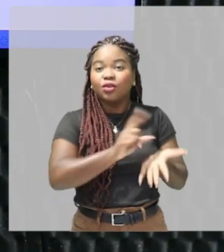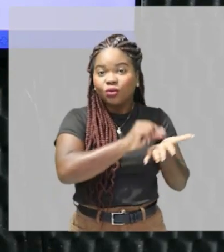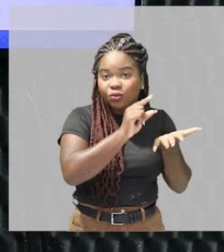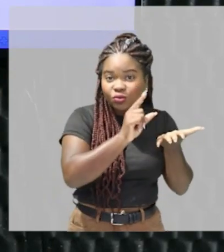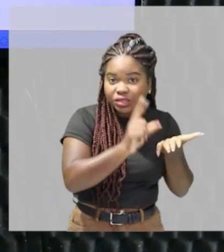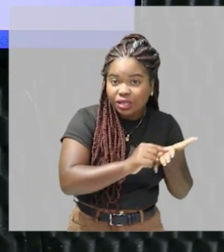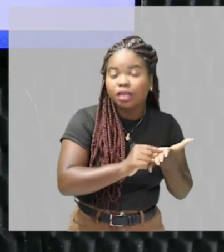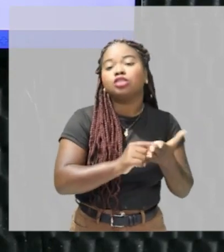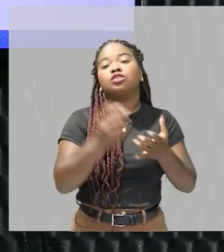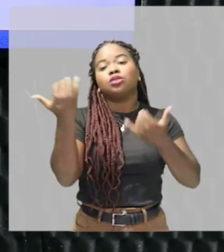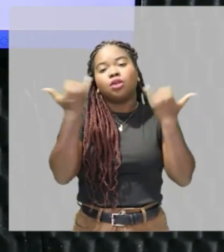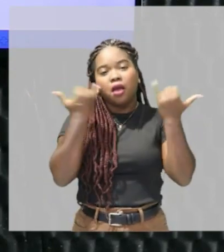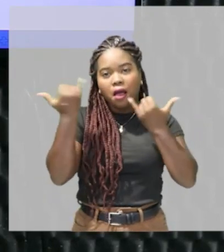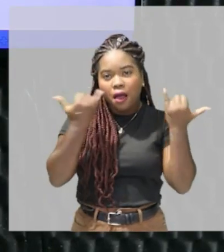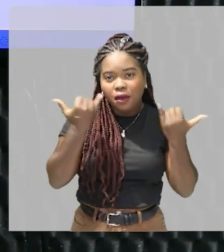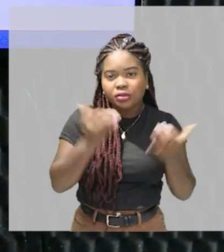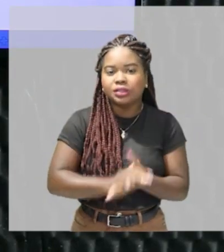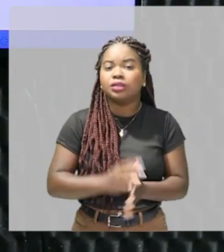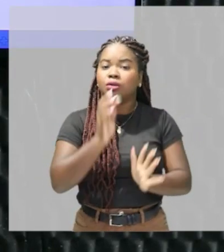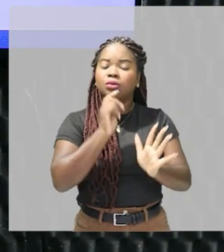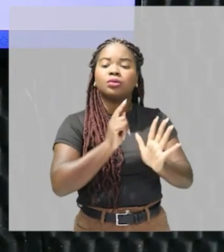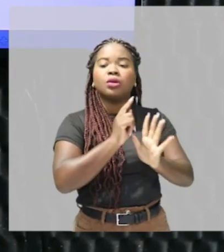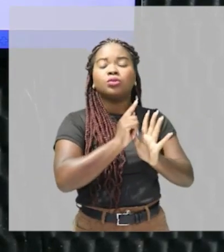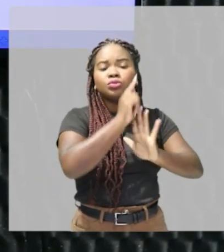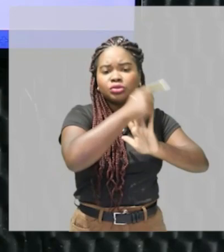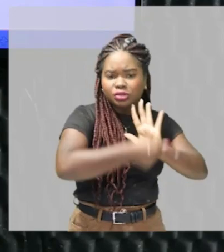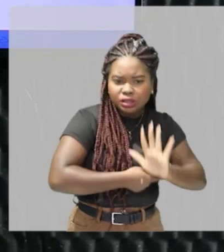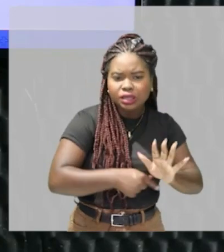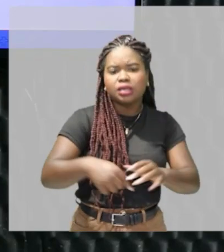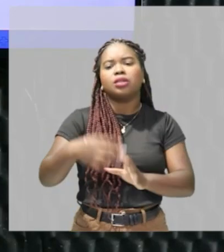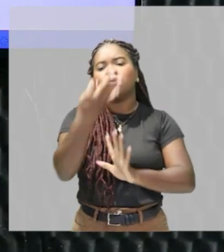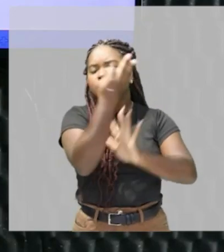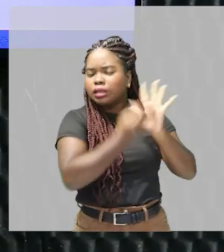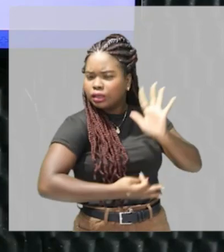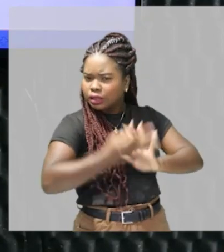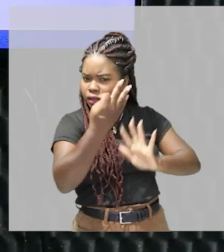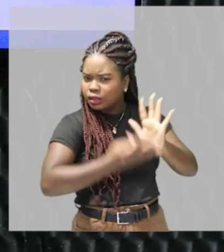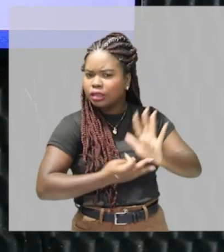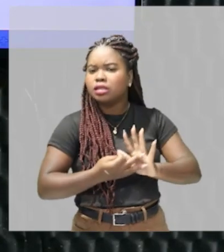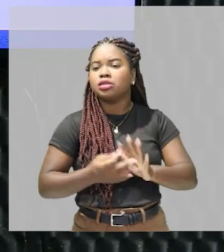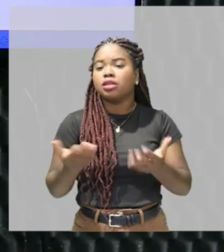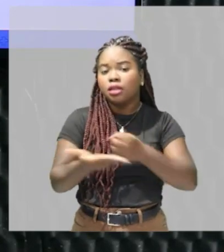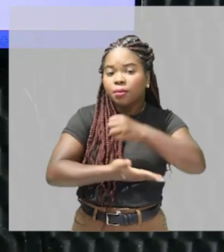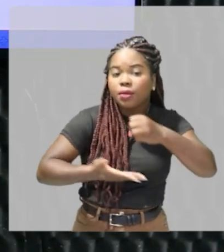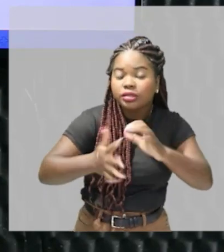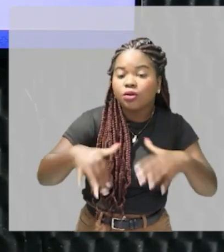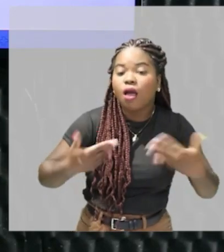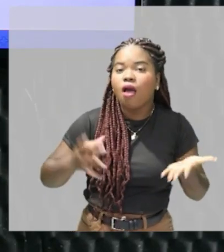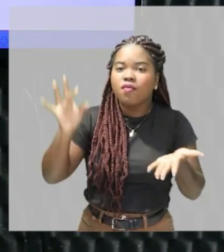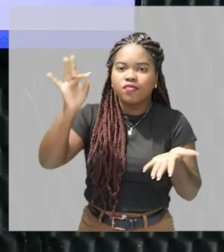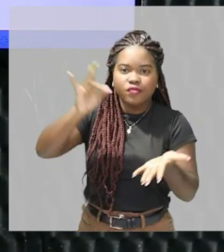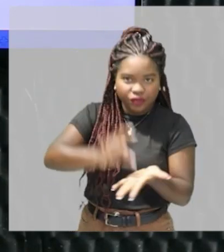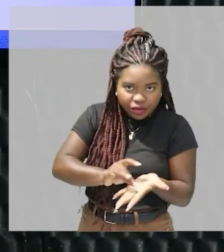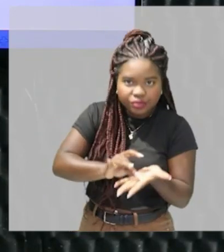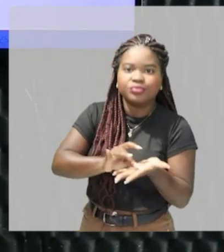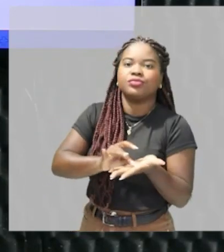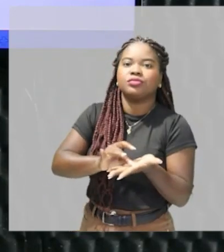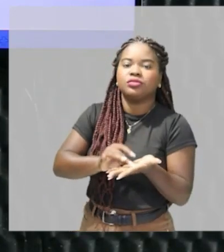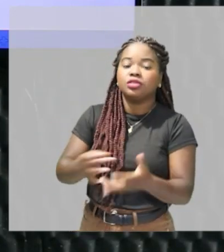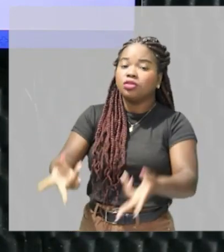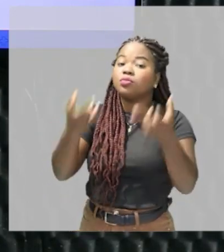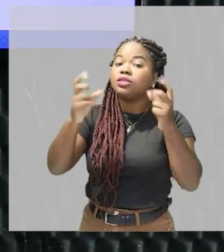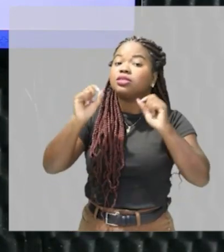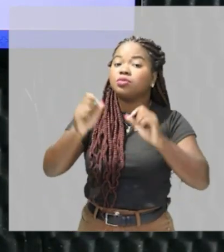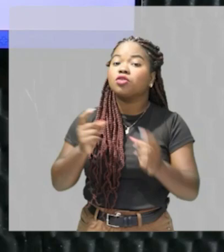são textos não fictícios, são textos baseados em fatos. Com isso, a gente observa que o